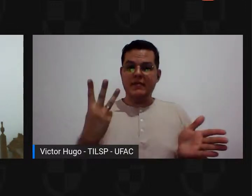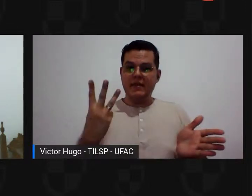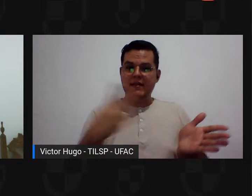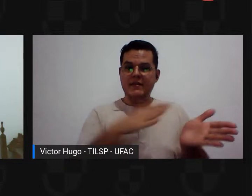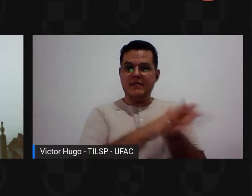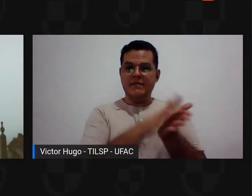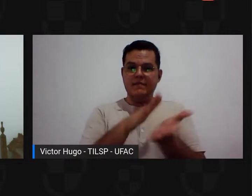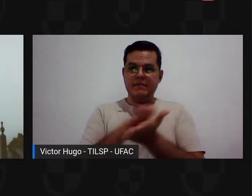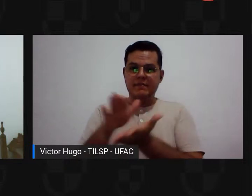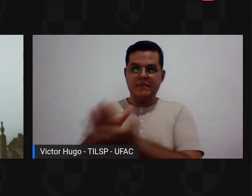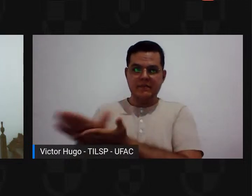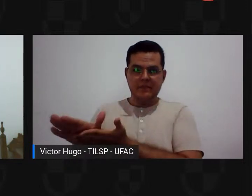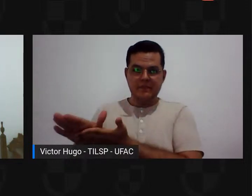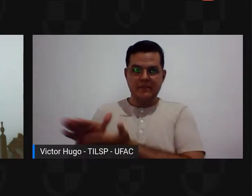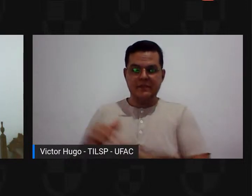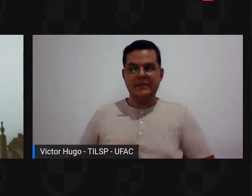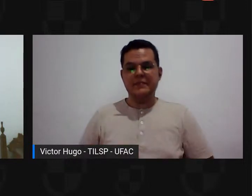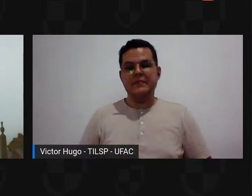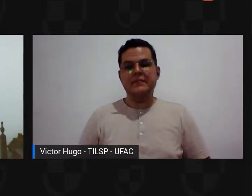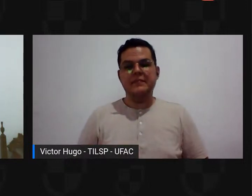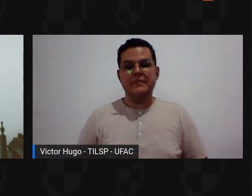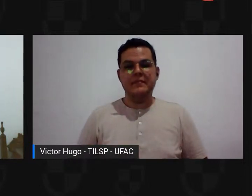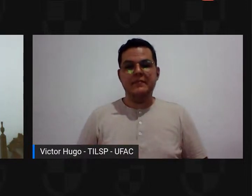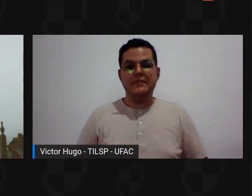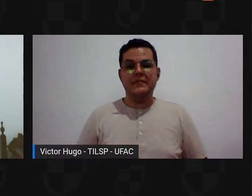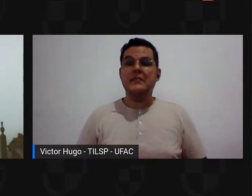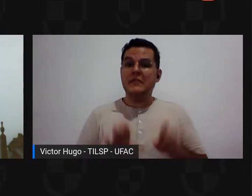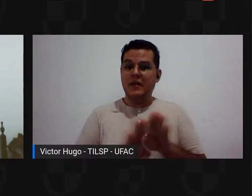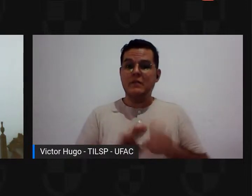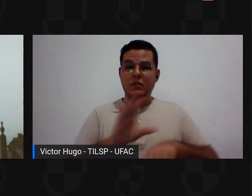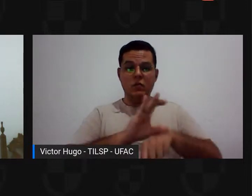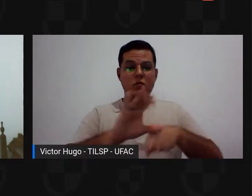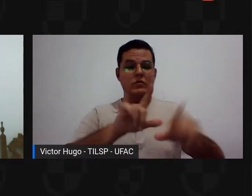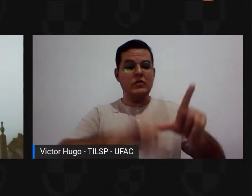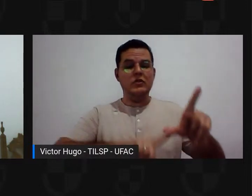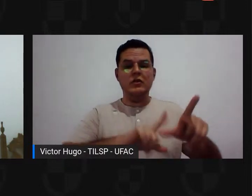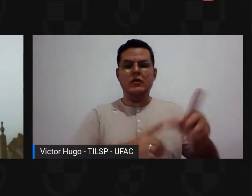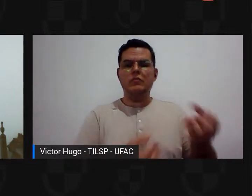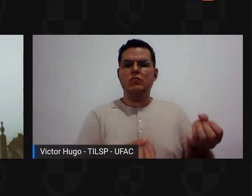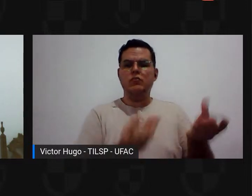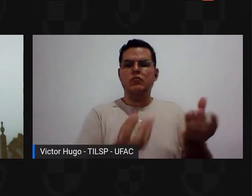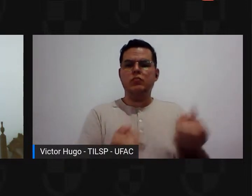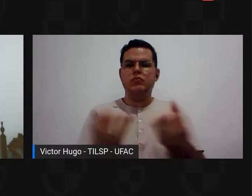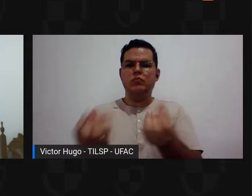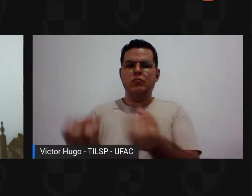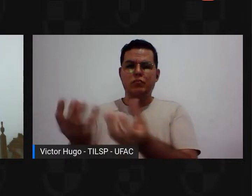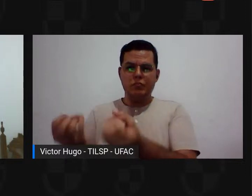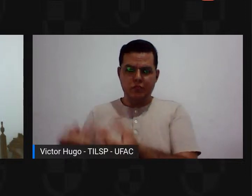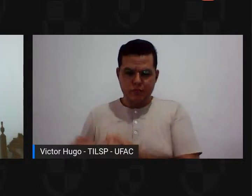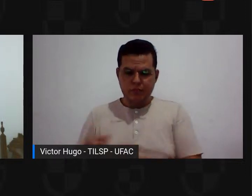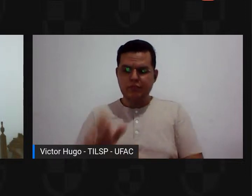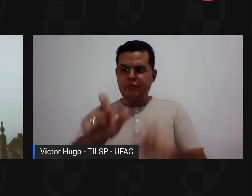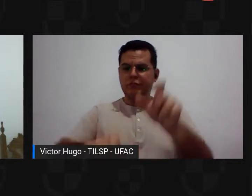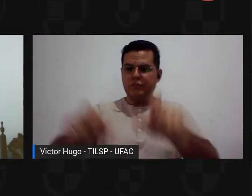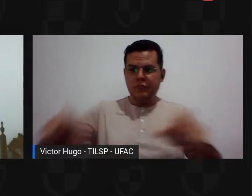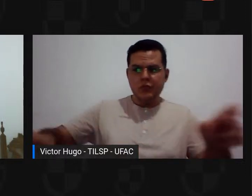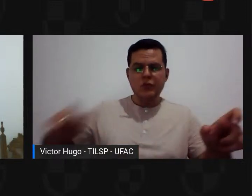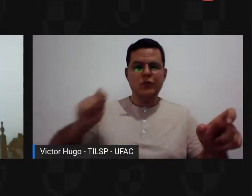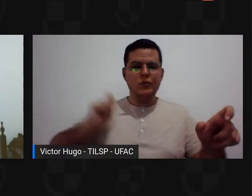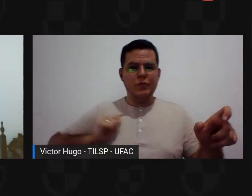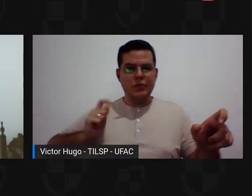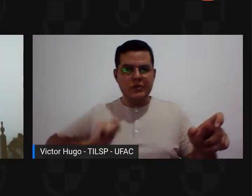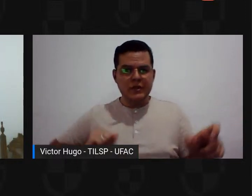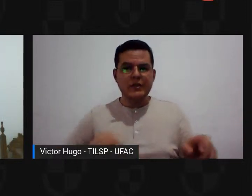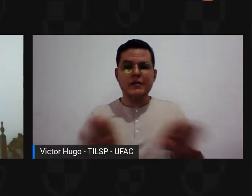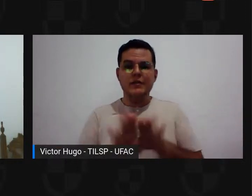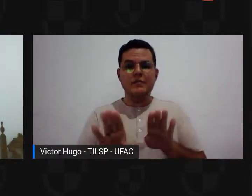Eu queria dizer também que Letras produziu muito com seus alunos, bolsistas e voluntários em todas as